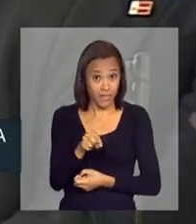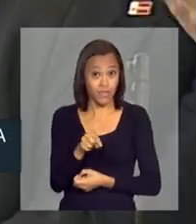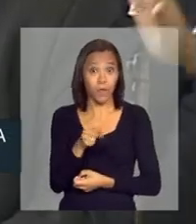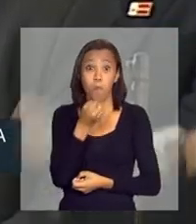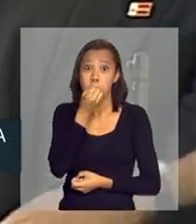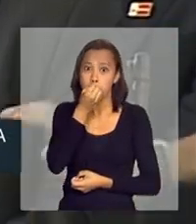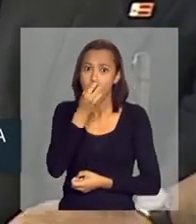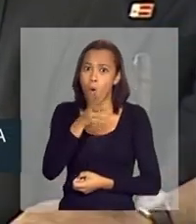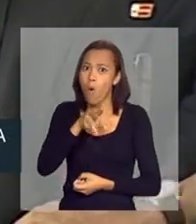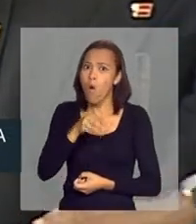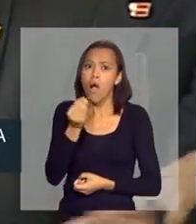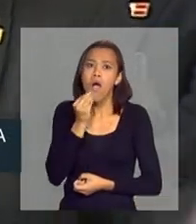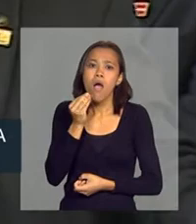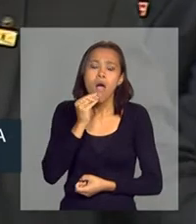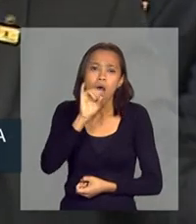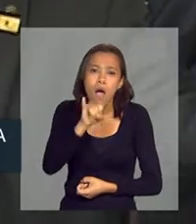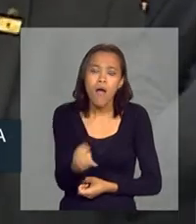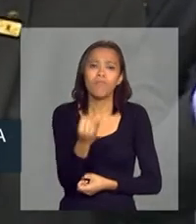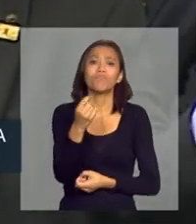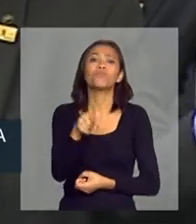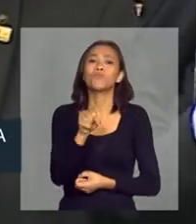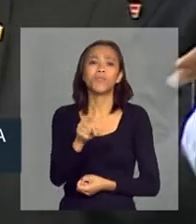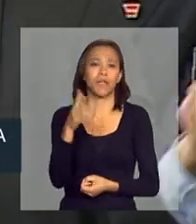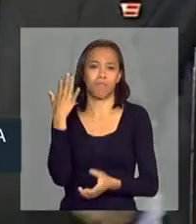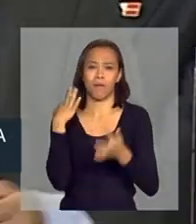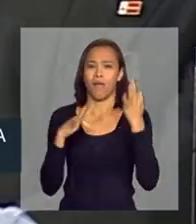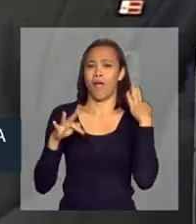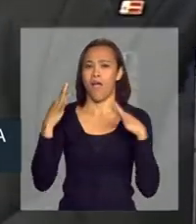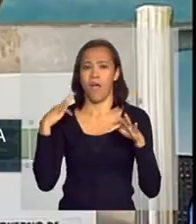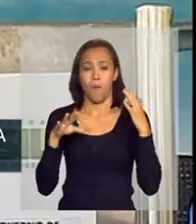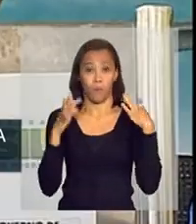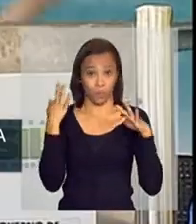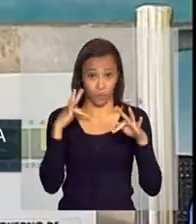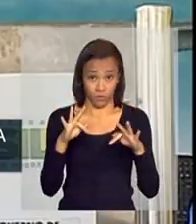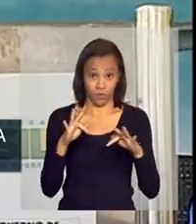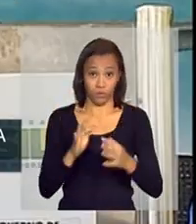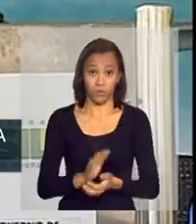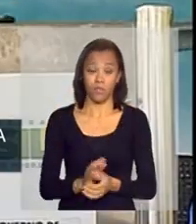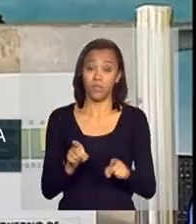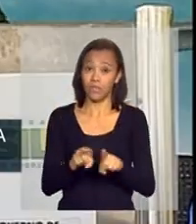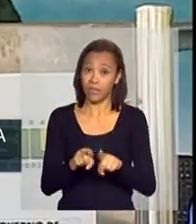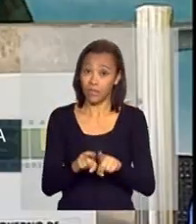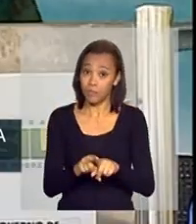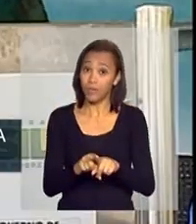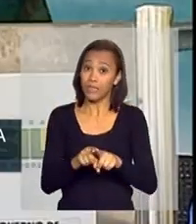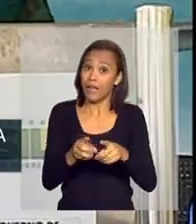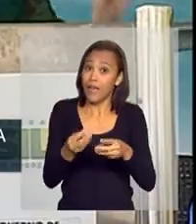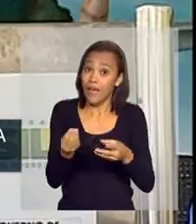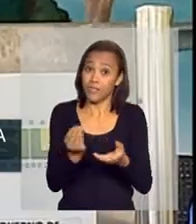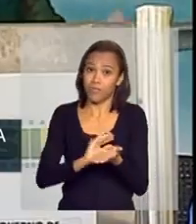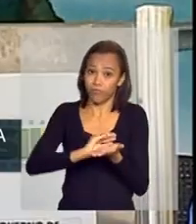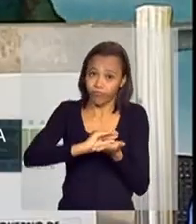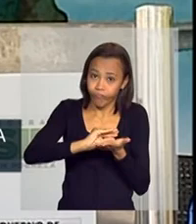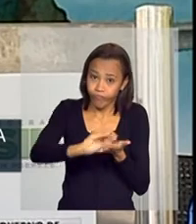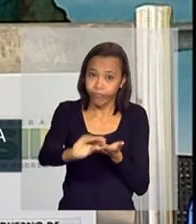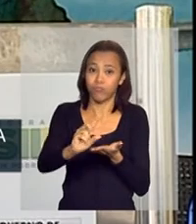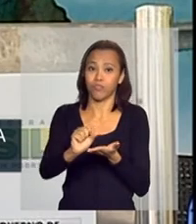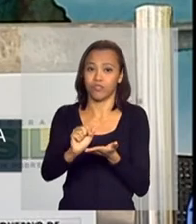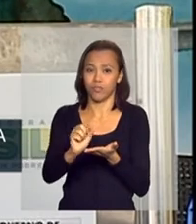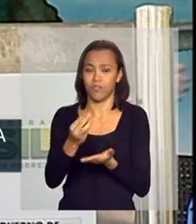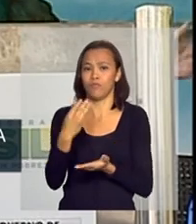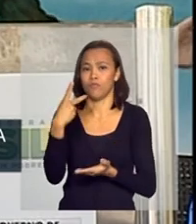grande oportunidade para o turismo e colocou essa despesa no ministério